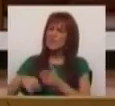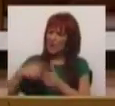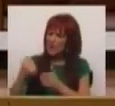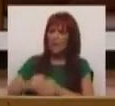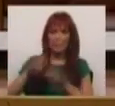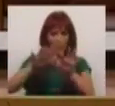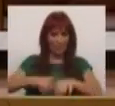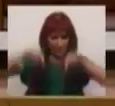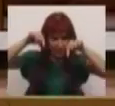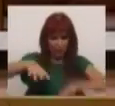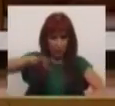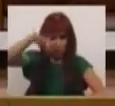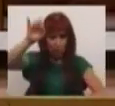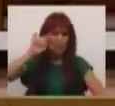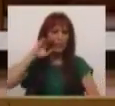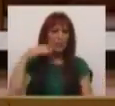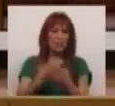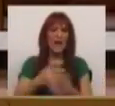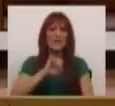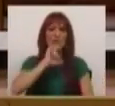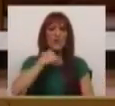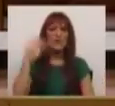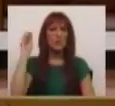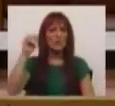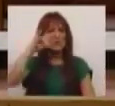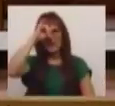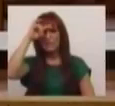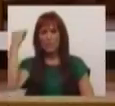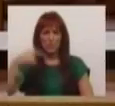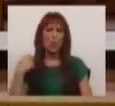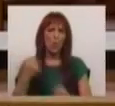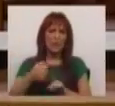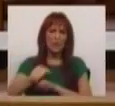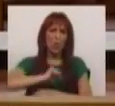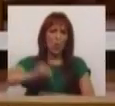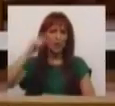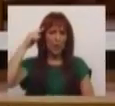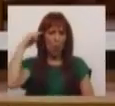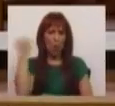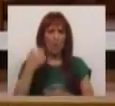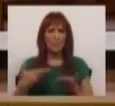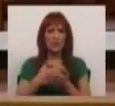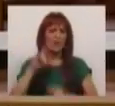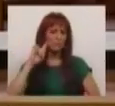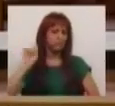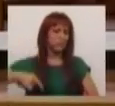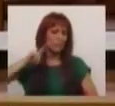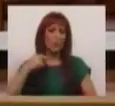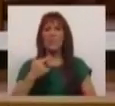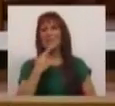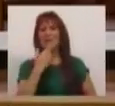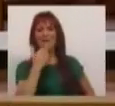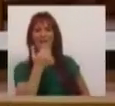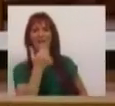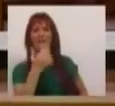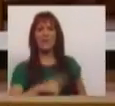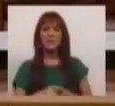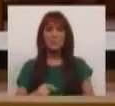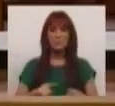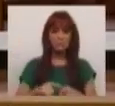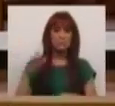este Parlamento escolheu proteger o segredo bancário, dificultou o combate ao crime económico e os infratores agradeceram. Foi